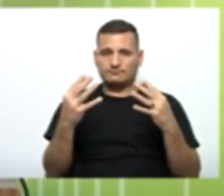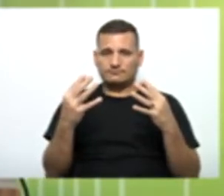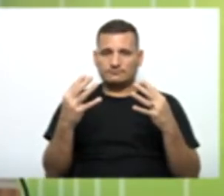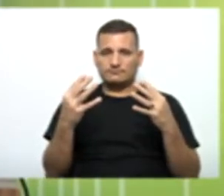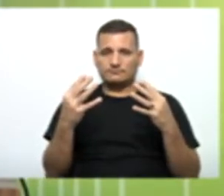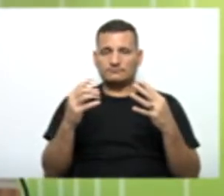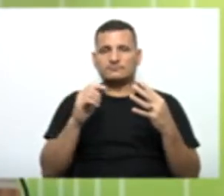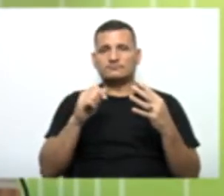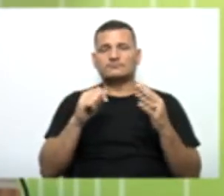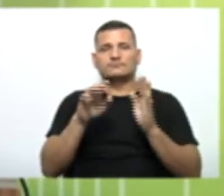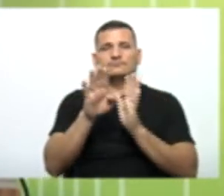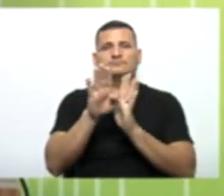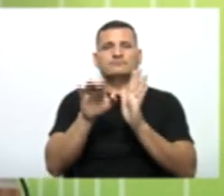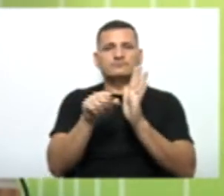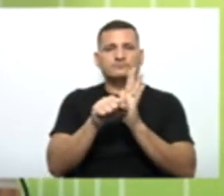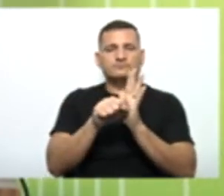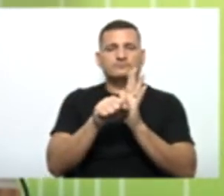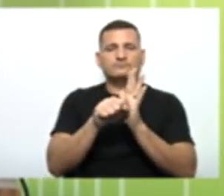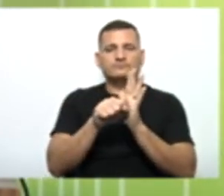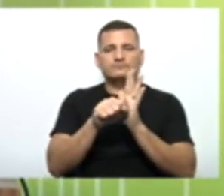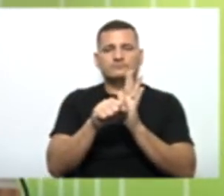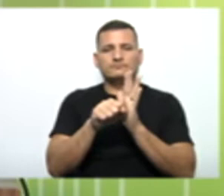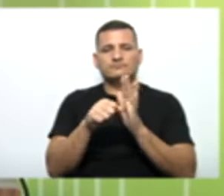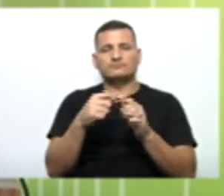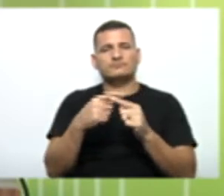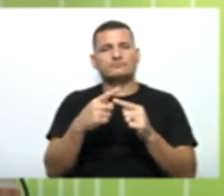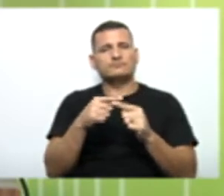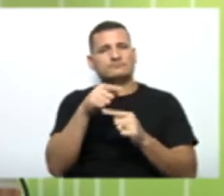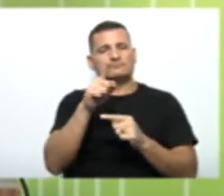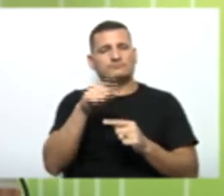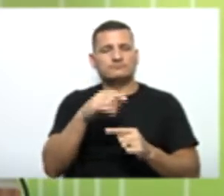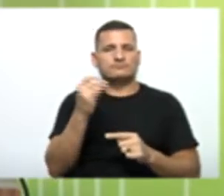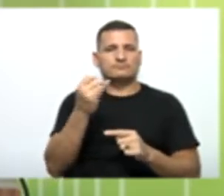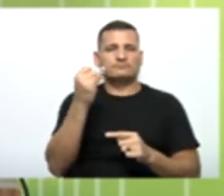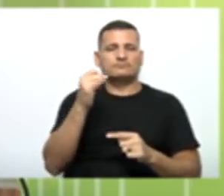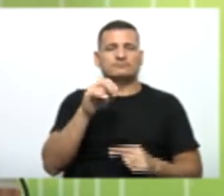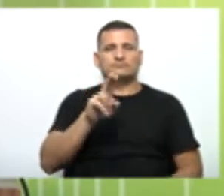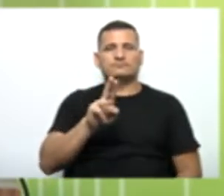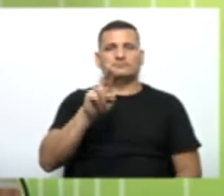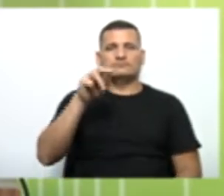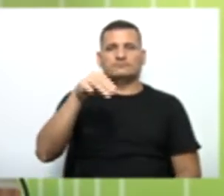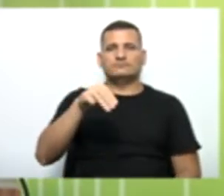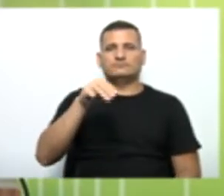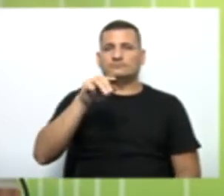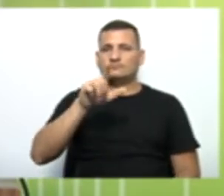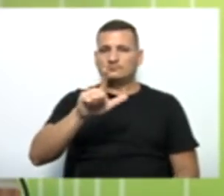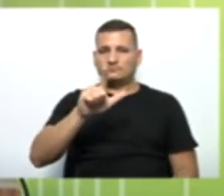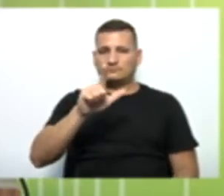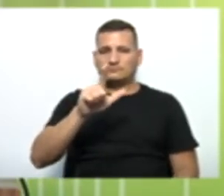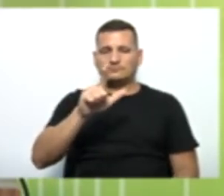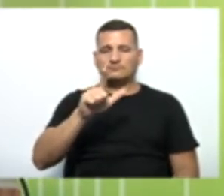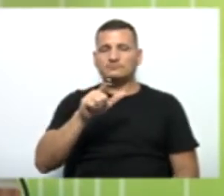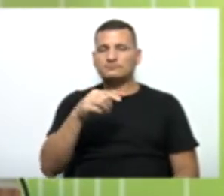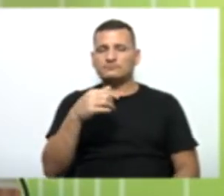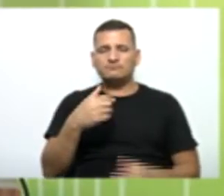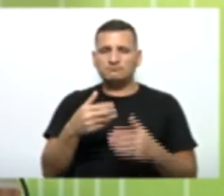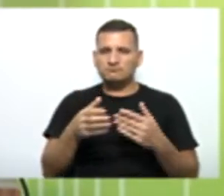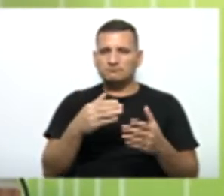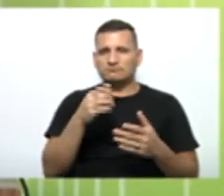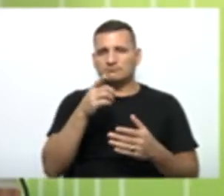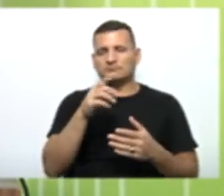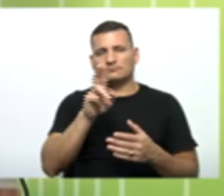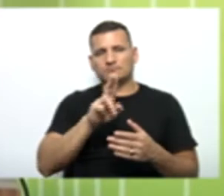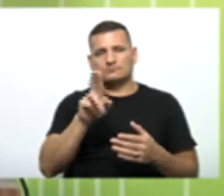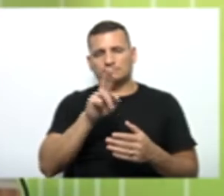na simbologia, porque é isso que é importante do ML, gente, ó. Não adianta nada você querer utilizar uma simbologia que